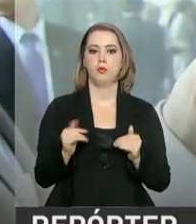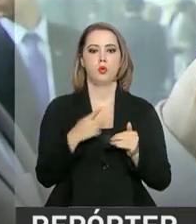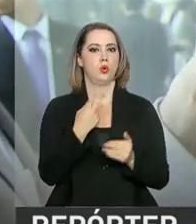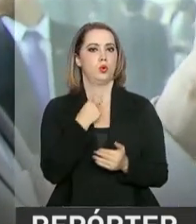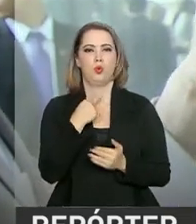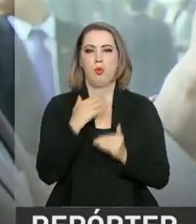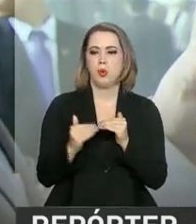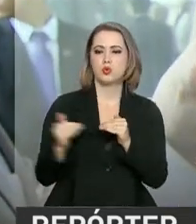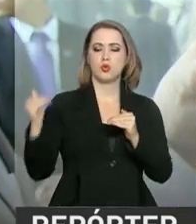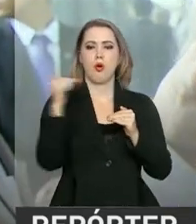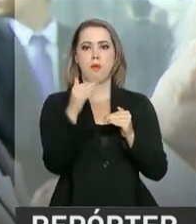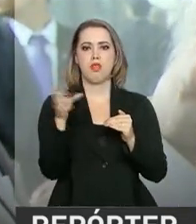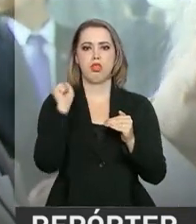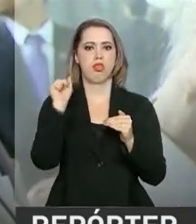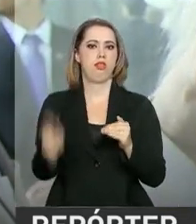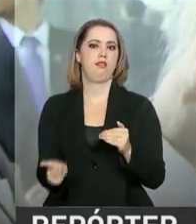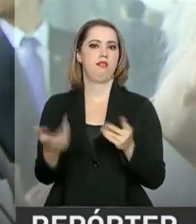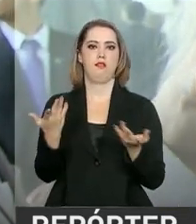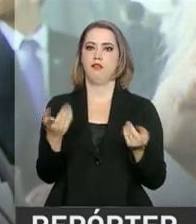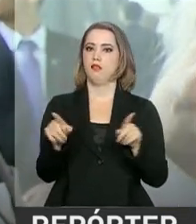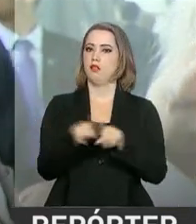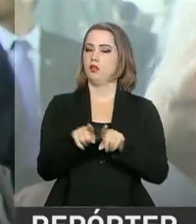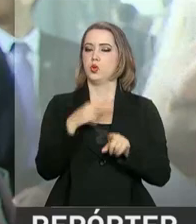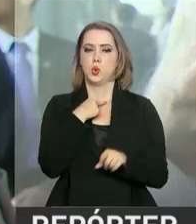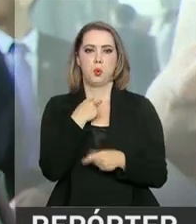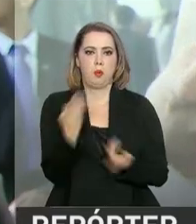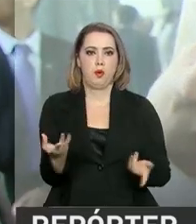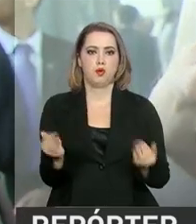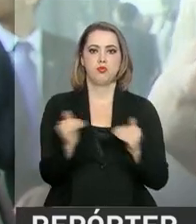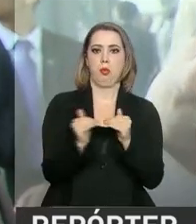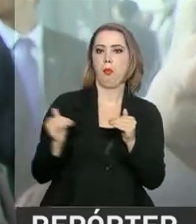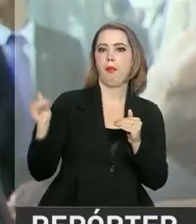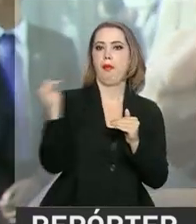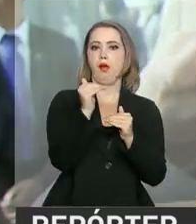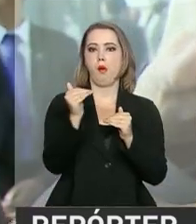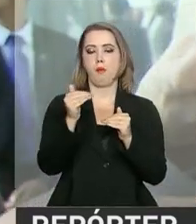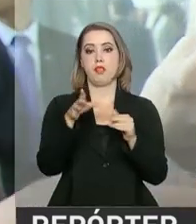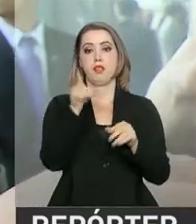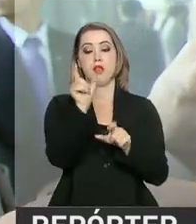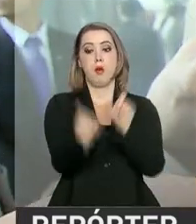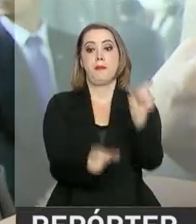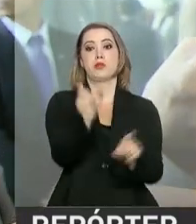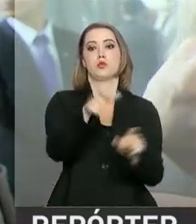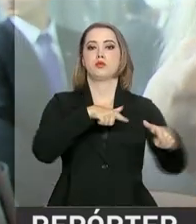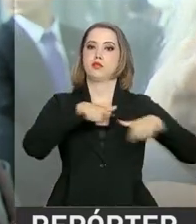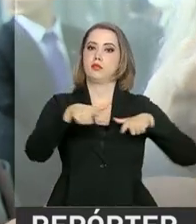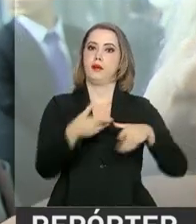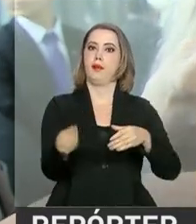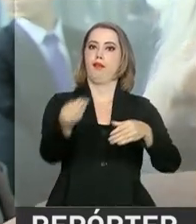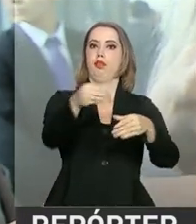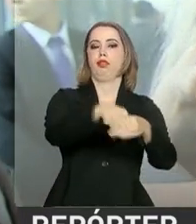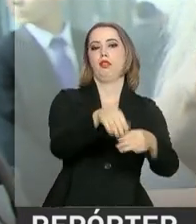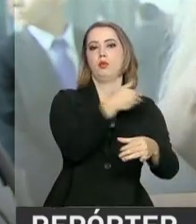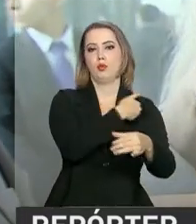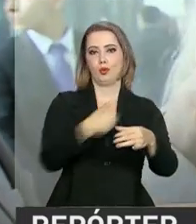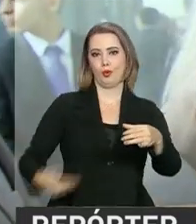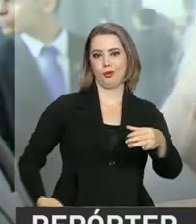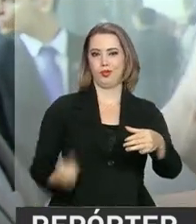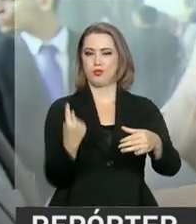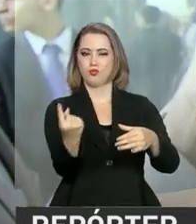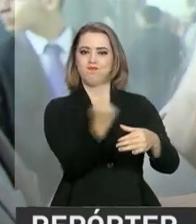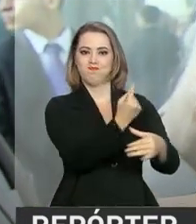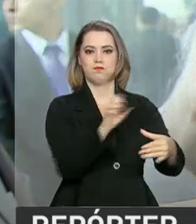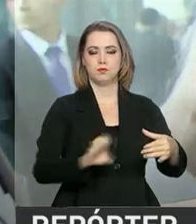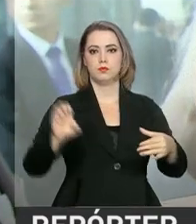previdenciárias, não pode criar cargos, não pode fazer uma série de coisas, tem que entrar num processo sistemático de redução